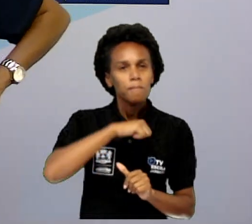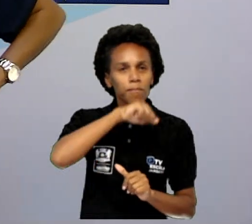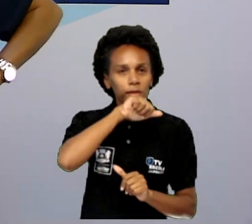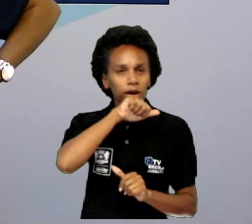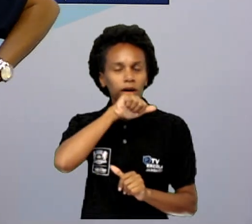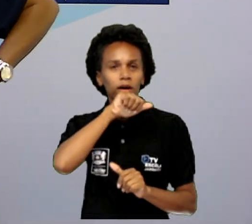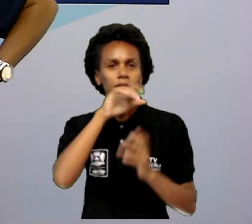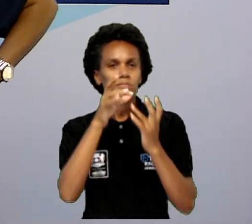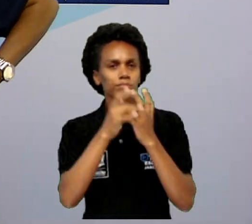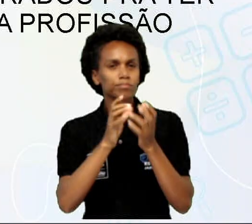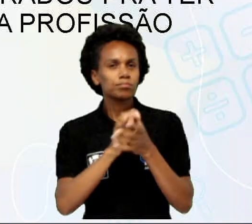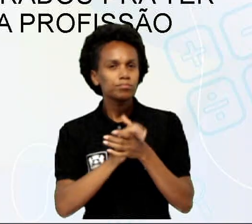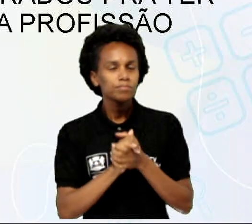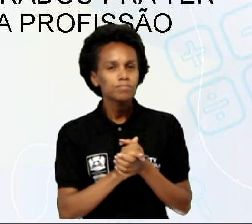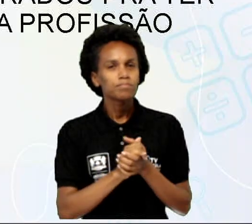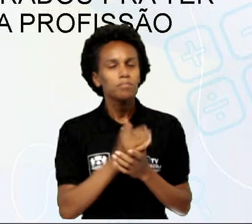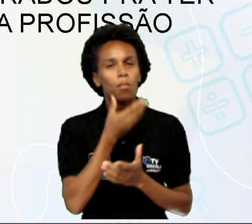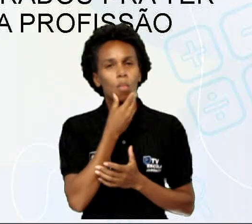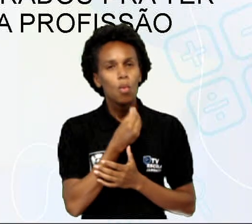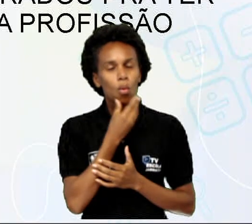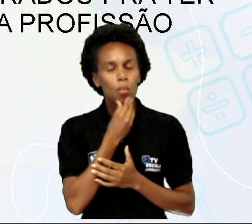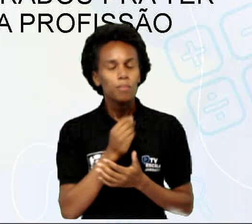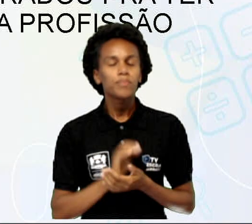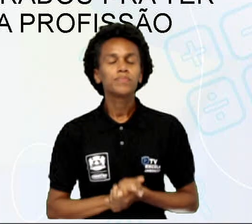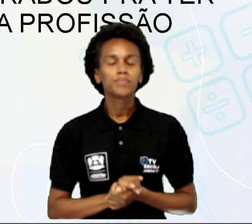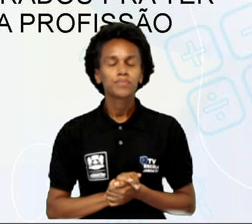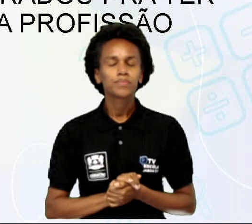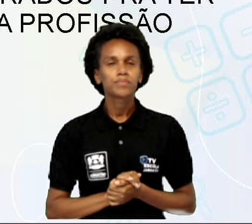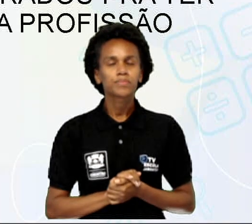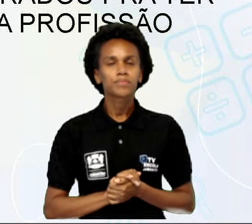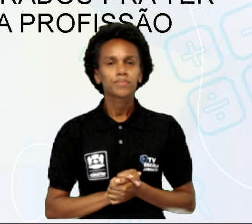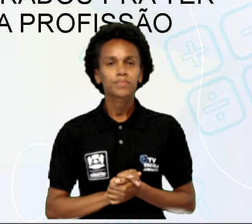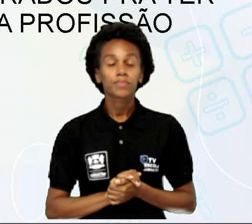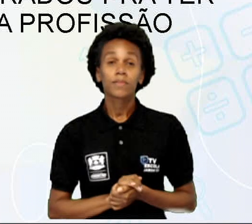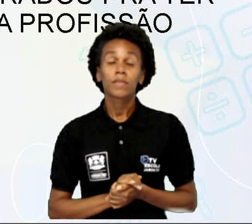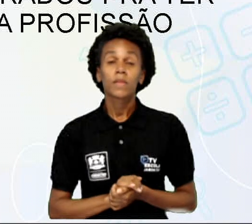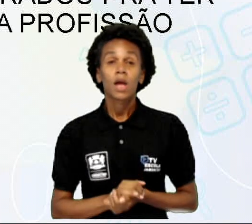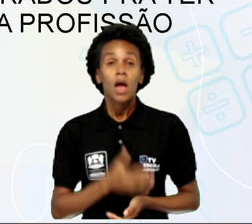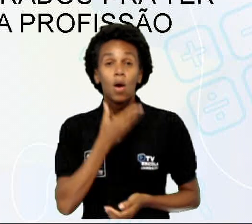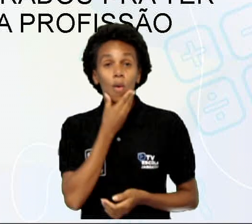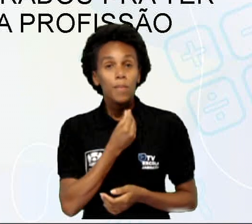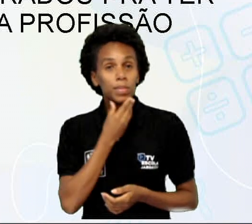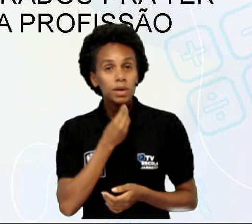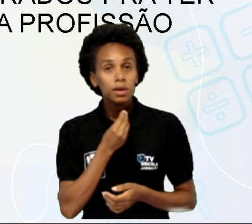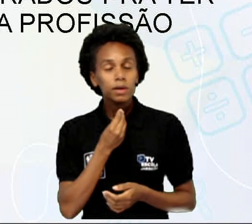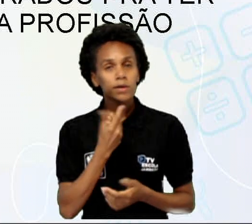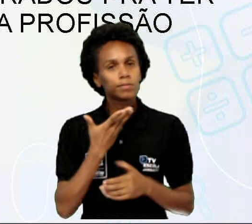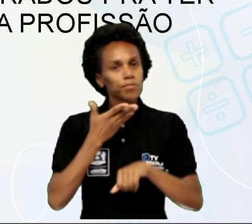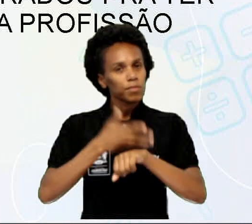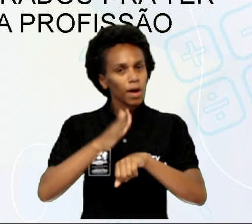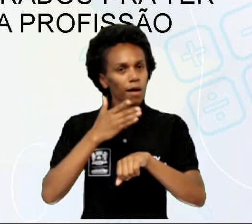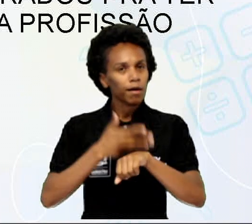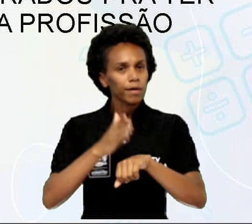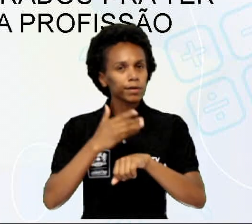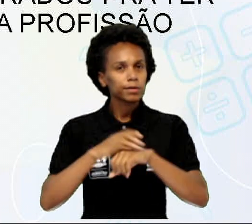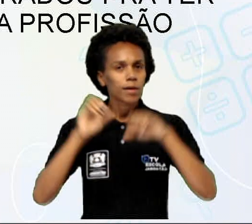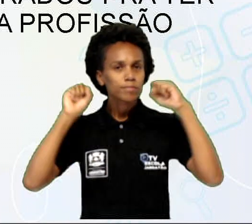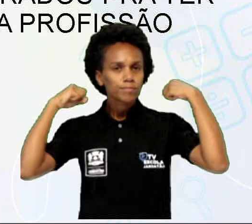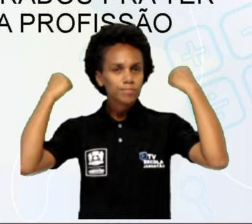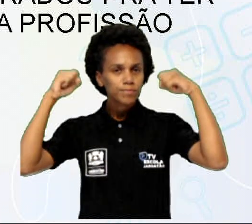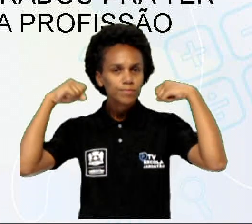Já a educação dos meninos, eles praticavam exercícios militares e praticavam também